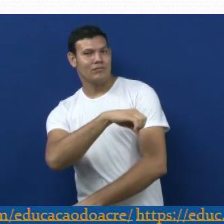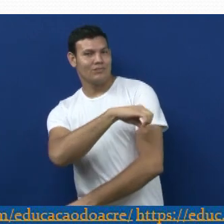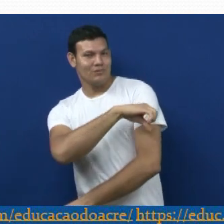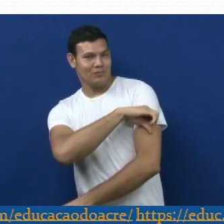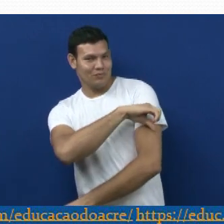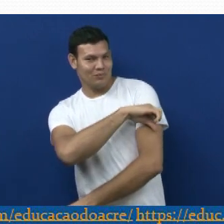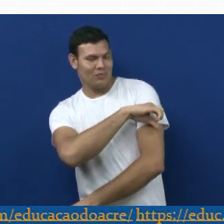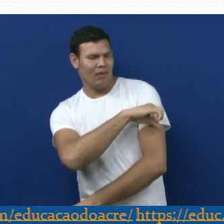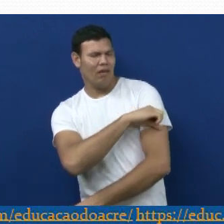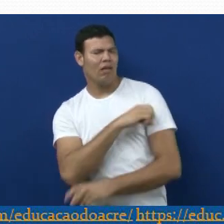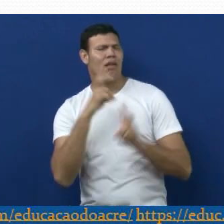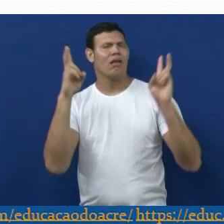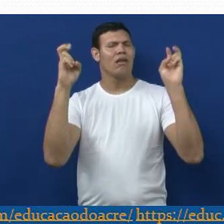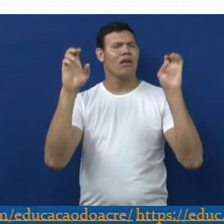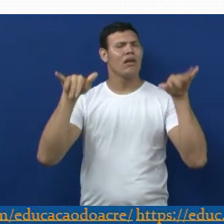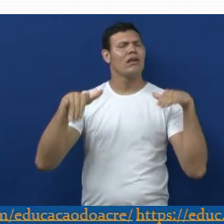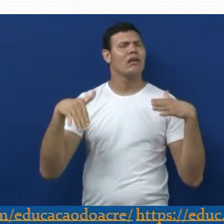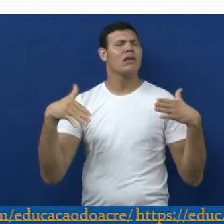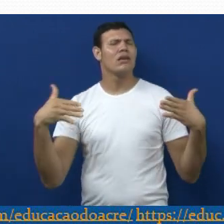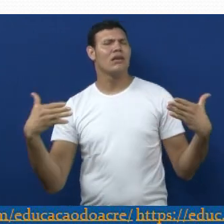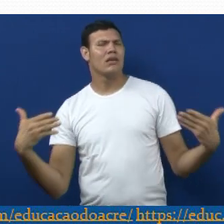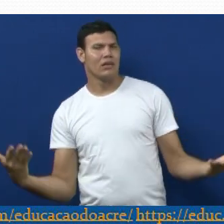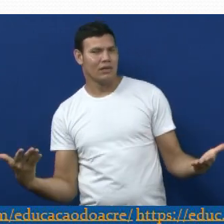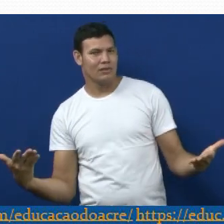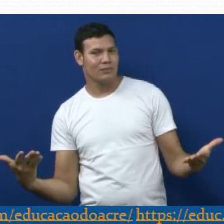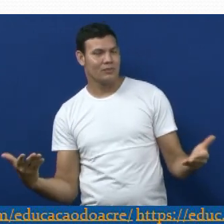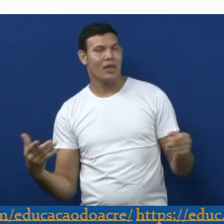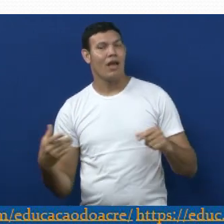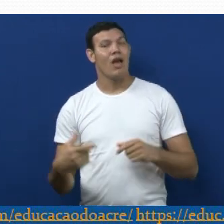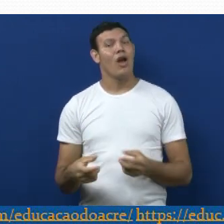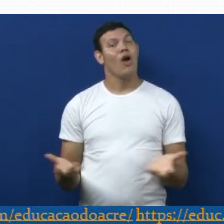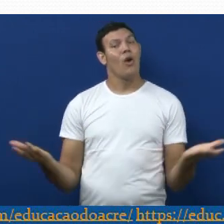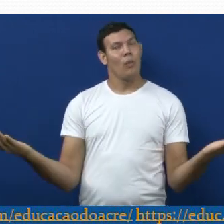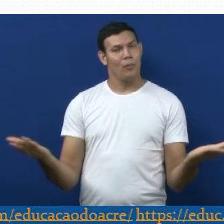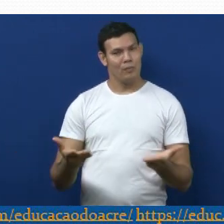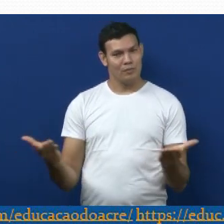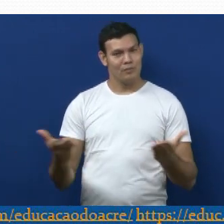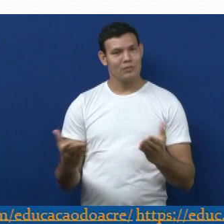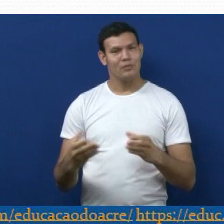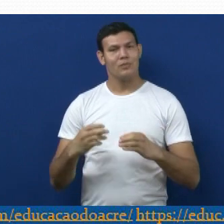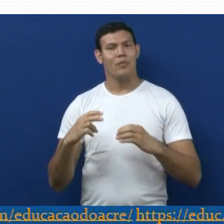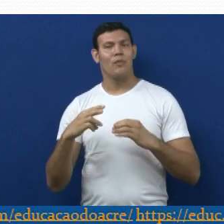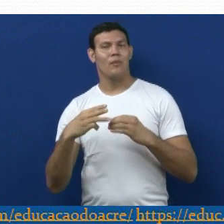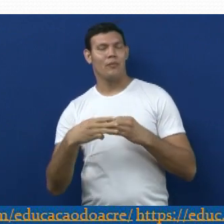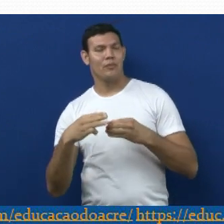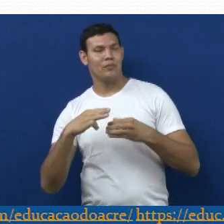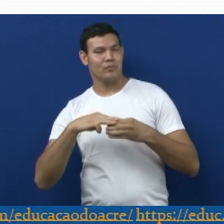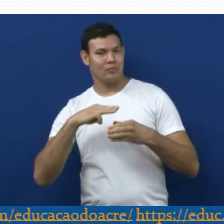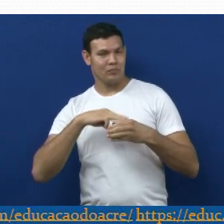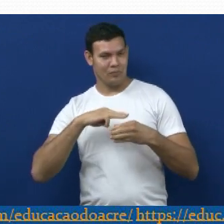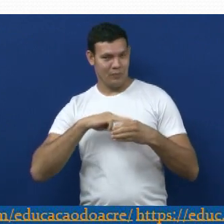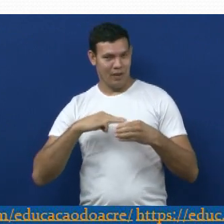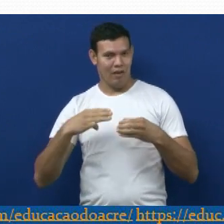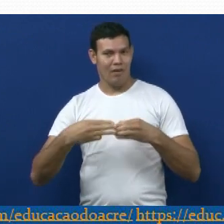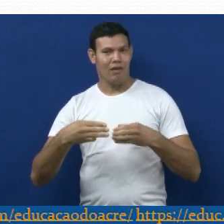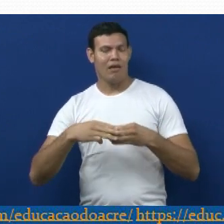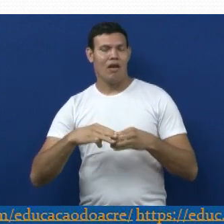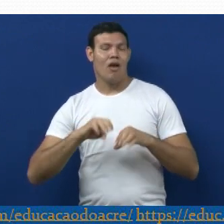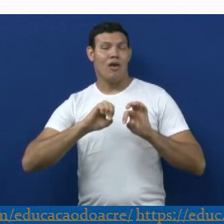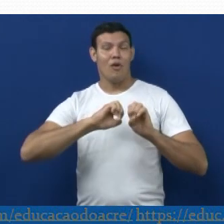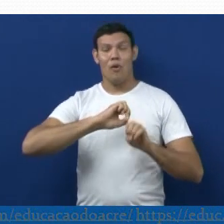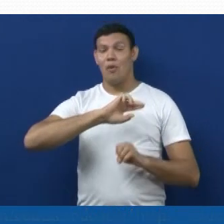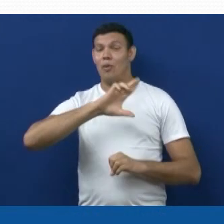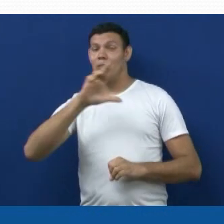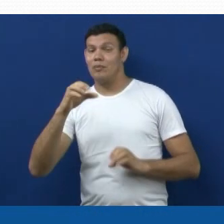Qual que é o tema da aula de hoje? Bom, hoje a gente vai estudar sobre as propriedades da matéria. Propriedades da